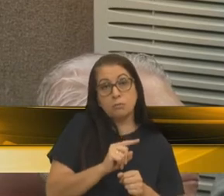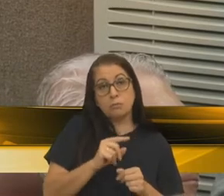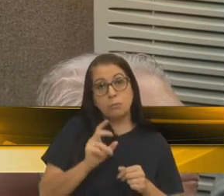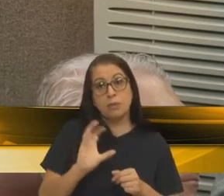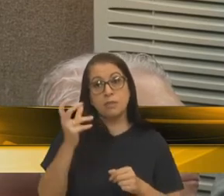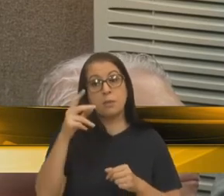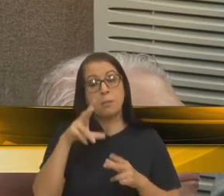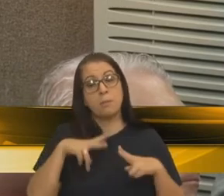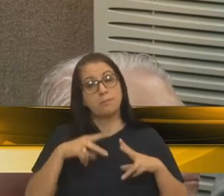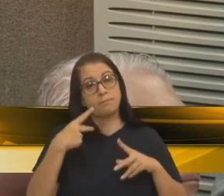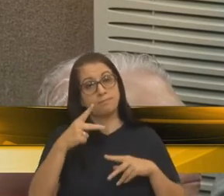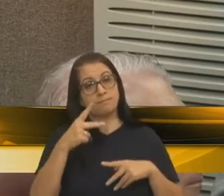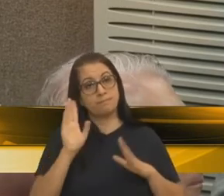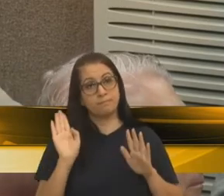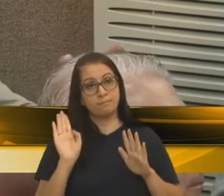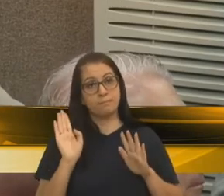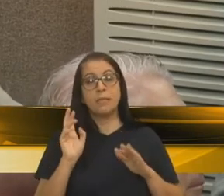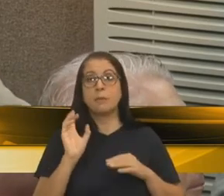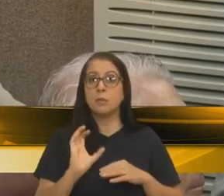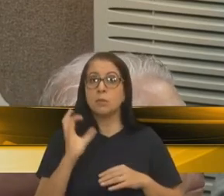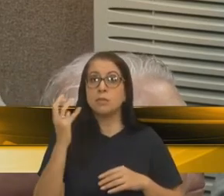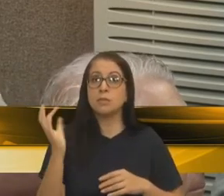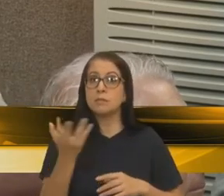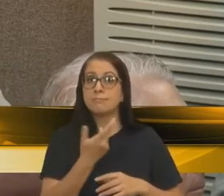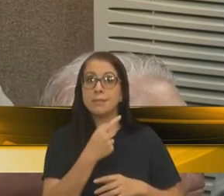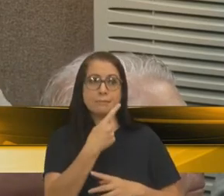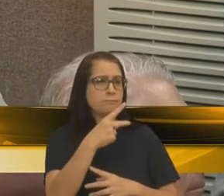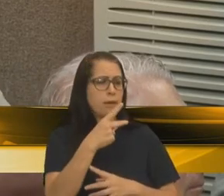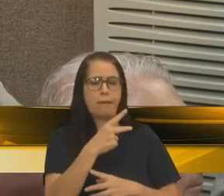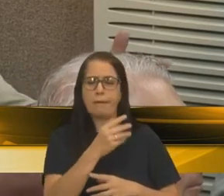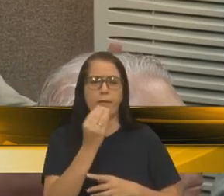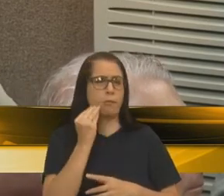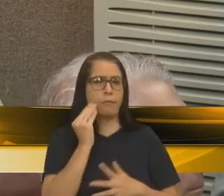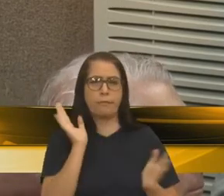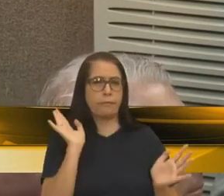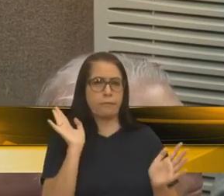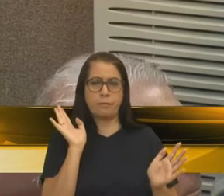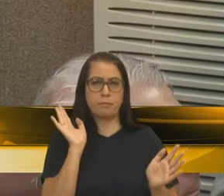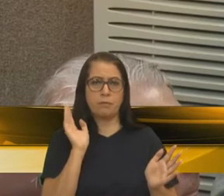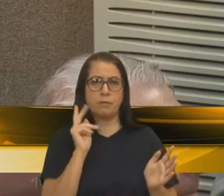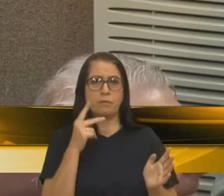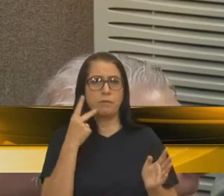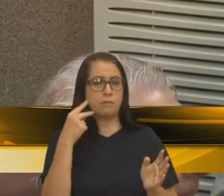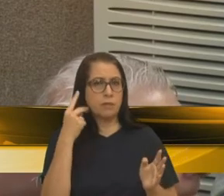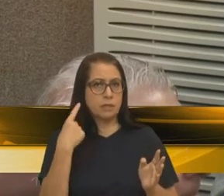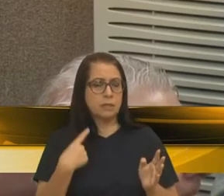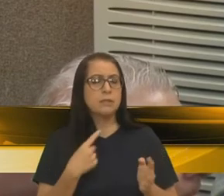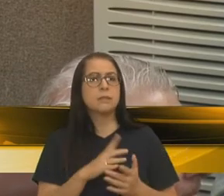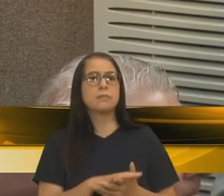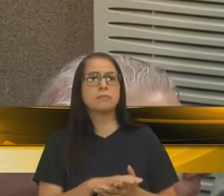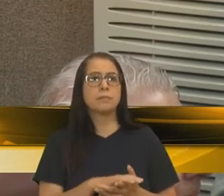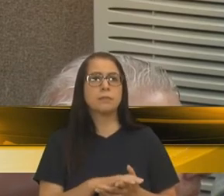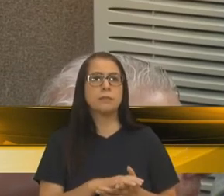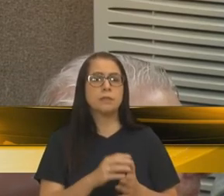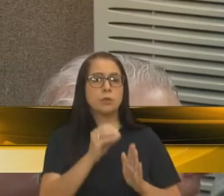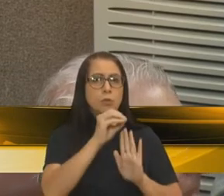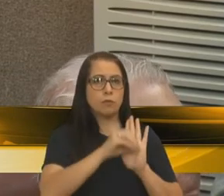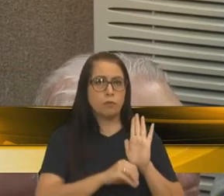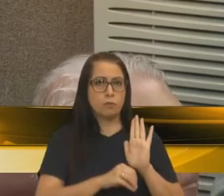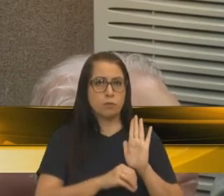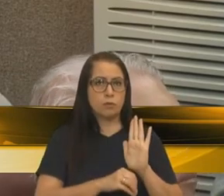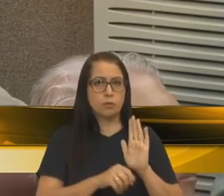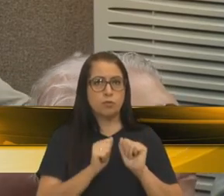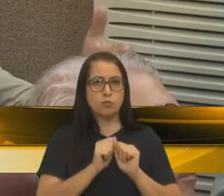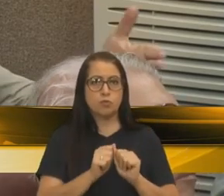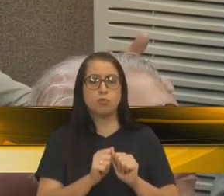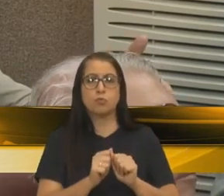dela. Agora, é uma decisão totalmente dele, é óbvia. E eu lhe sugiro, inclusive, vereador Denise, que a senhora faça um ofício ao protocolo e peça